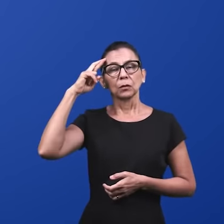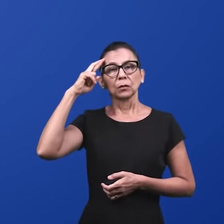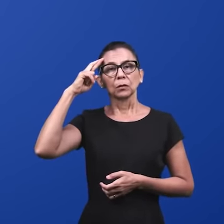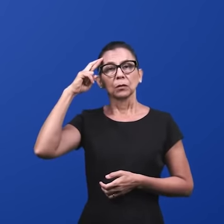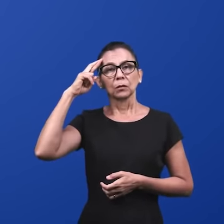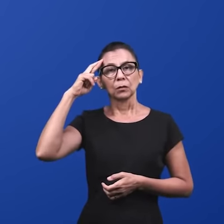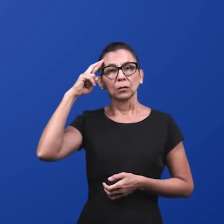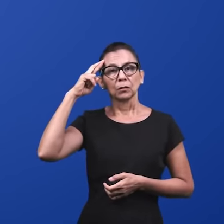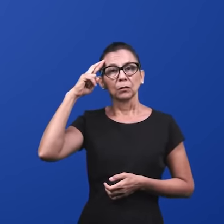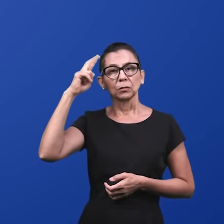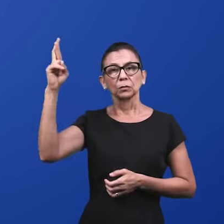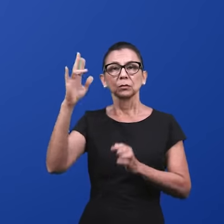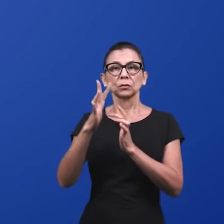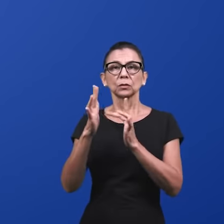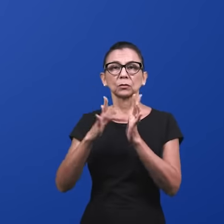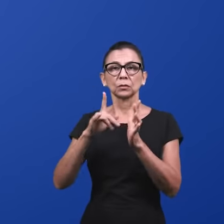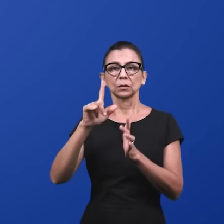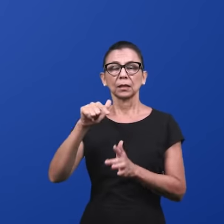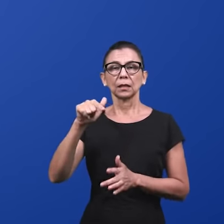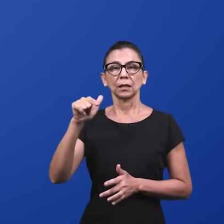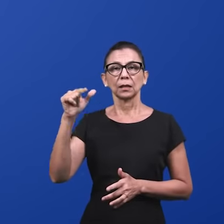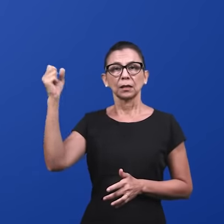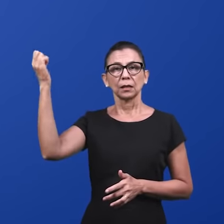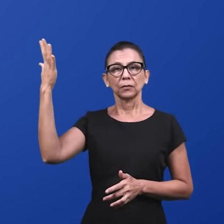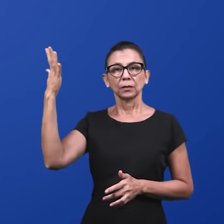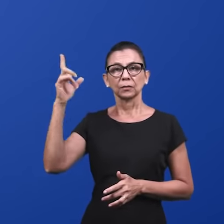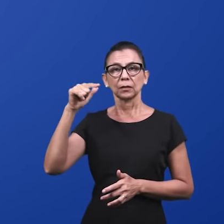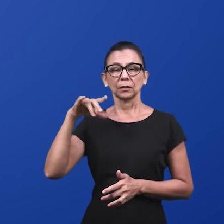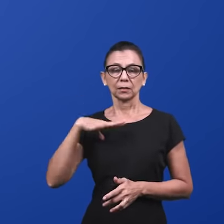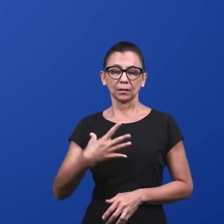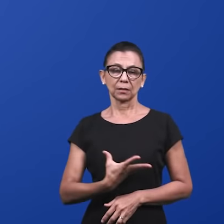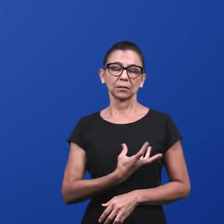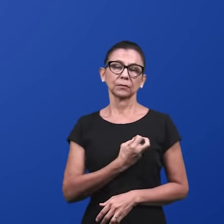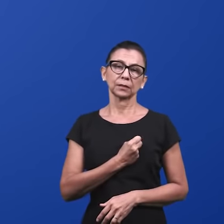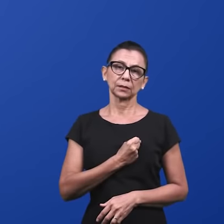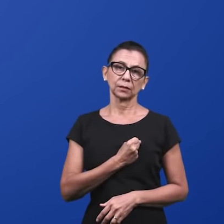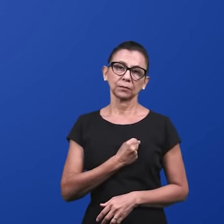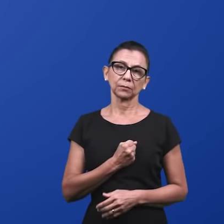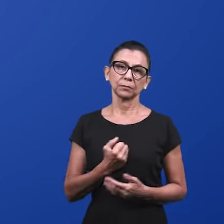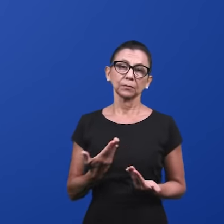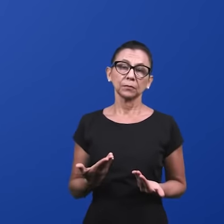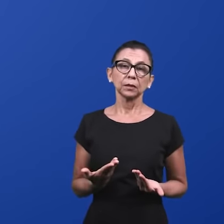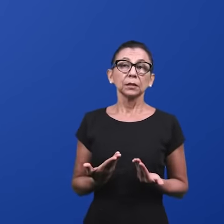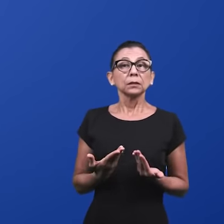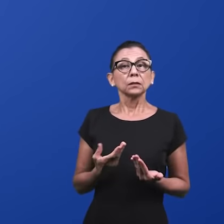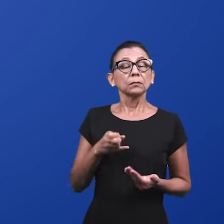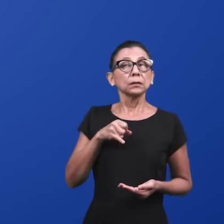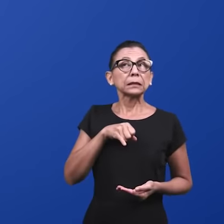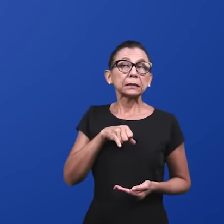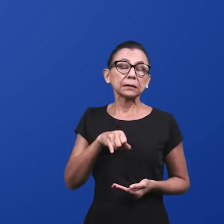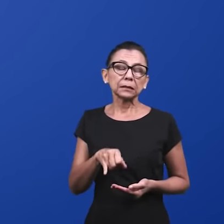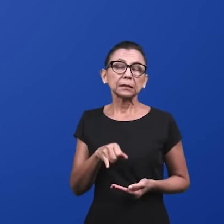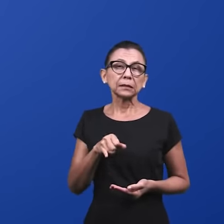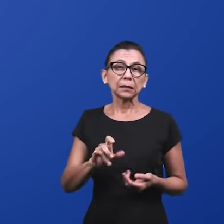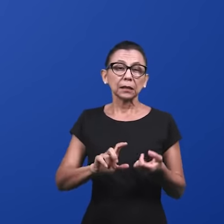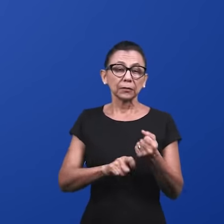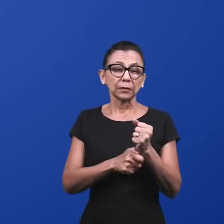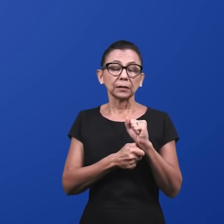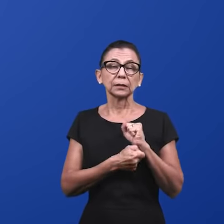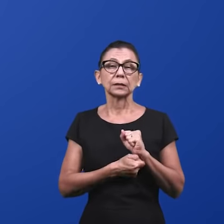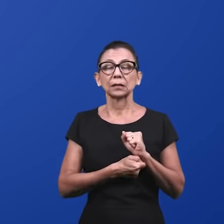a salvação, que é o Senhor Jesus. E esse mistério sendo o Senhor Jesus, então quando nós